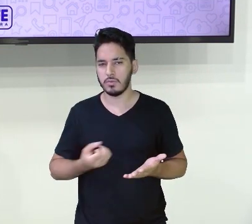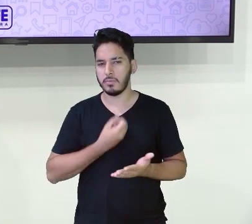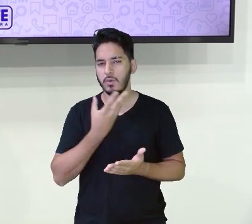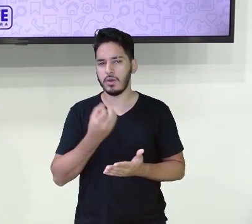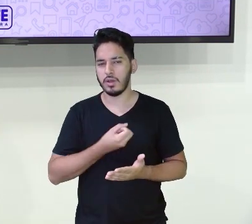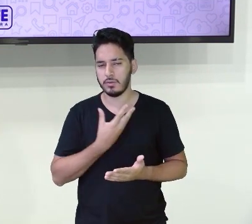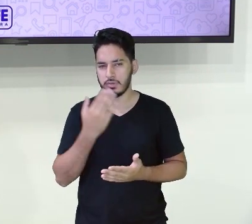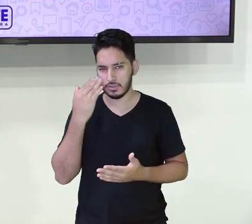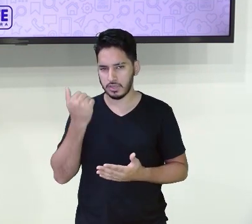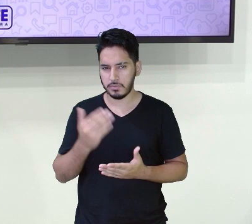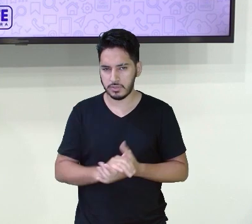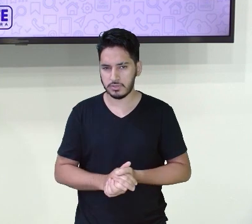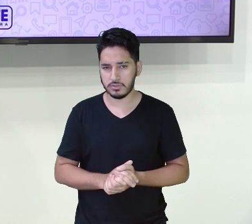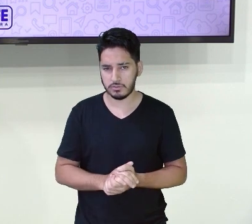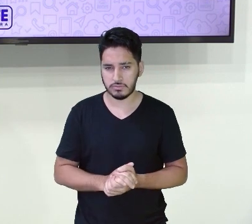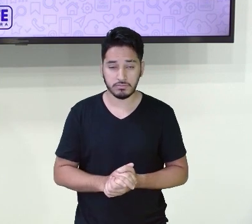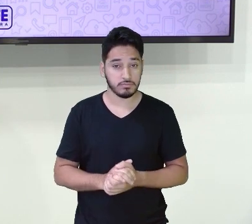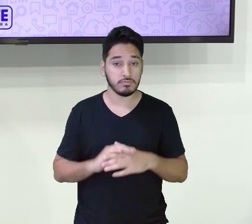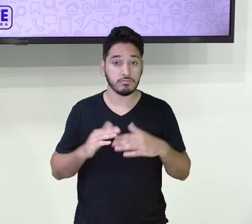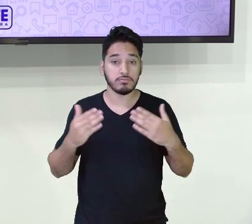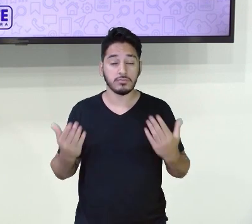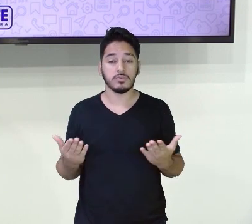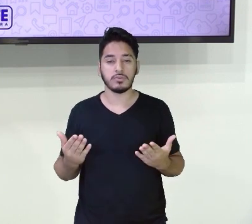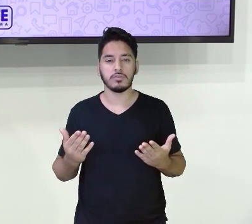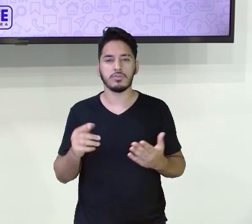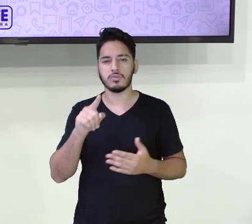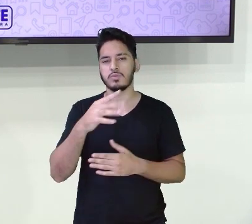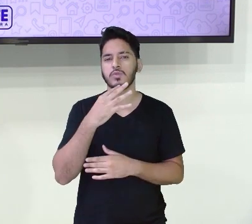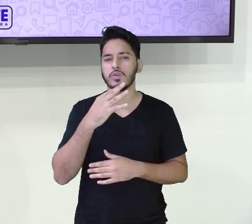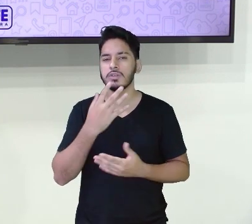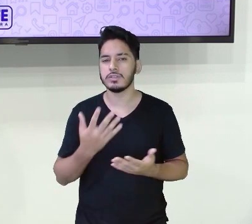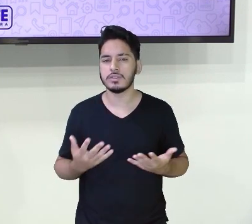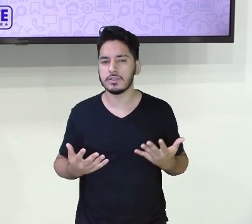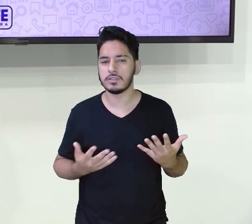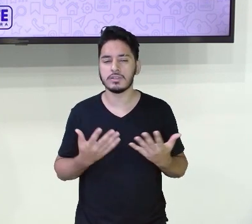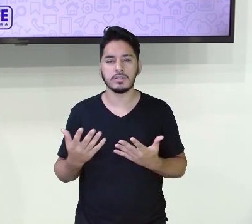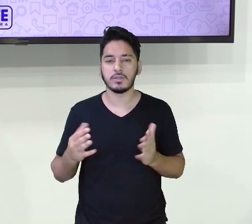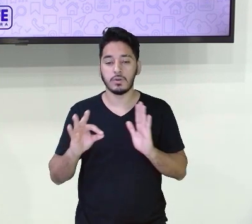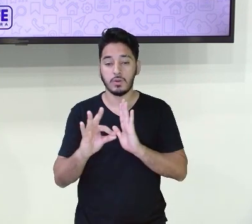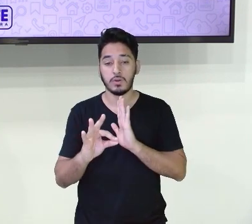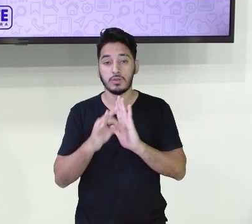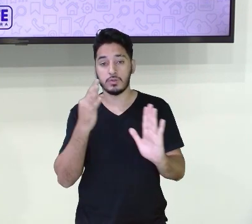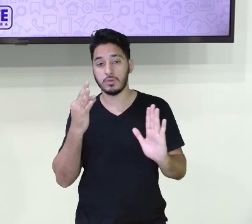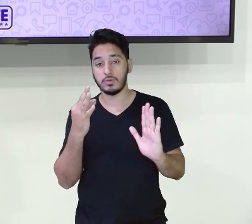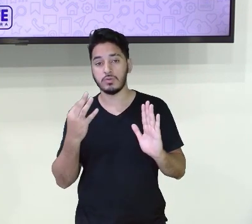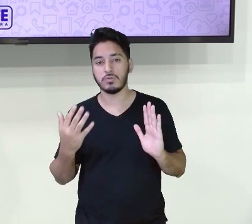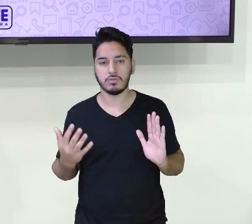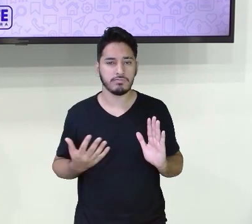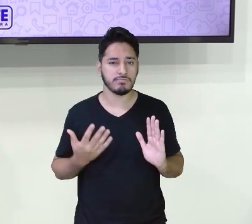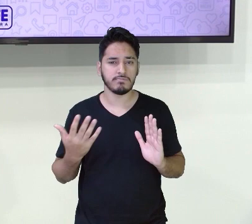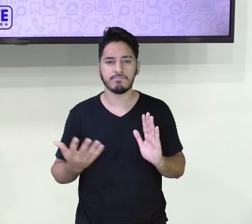que eu acabei de ler agora? E aí, será que você conhece o autor desse poema?